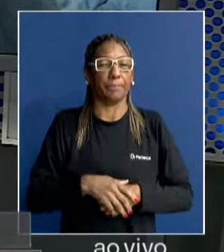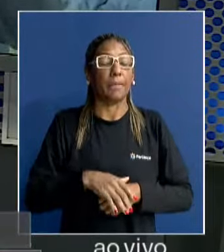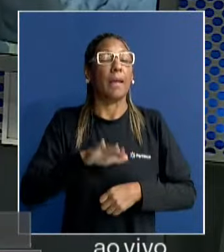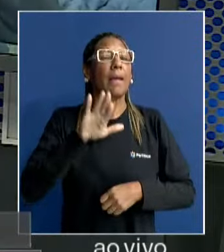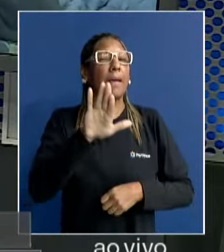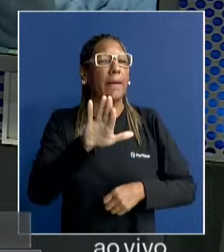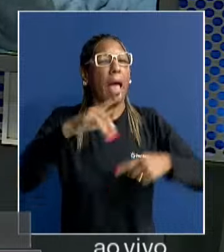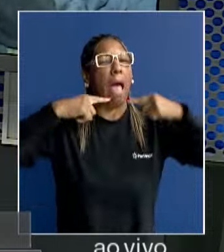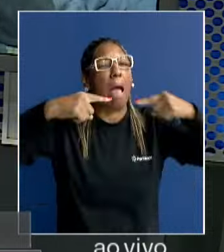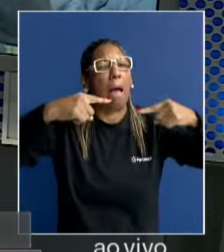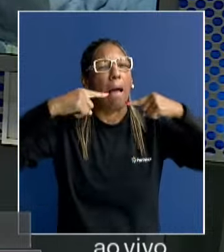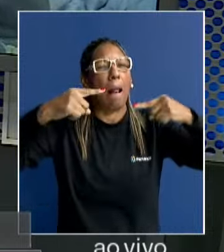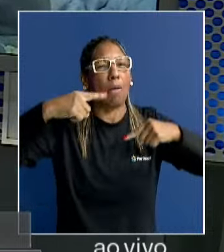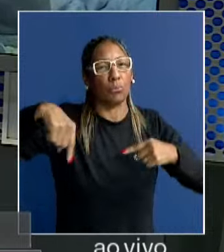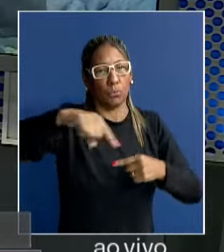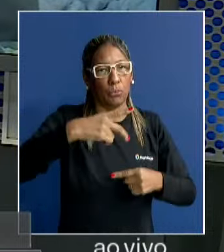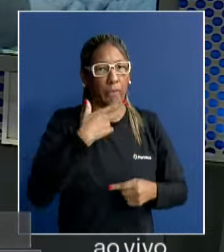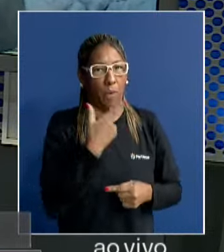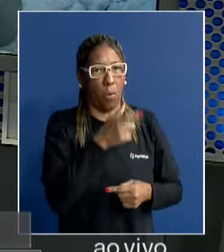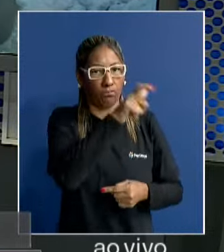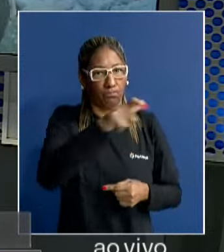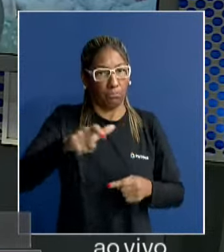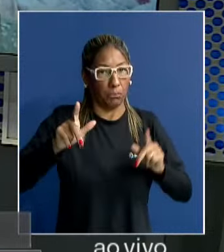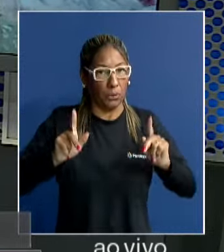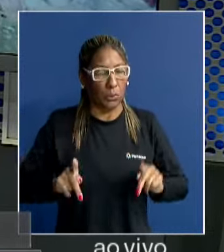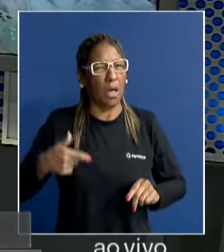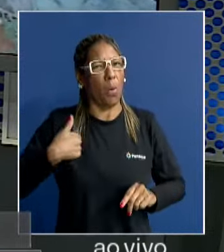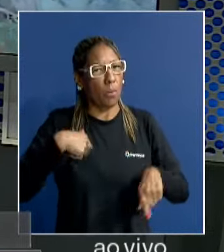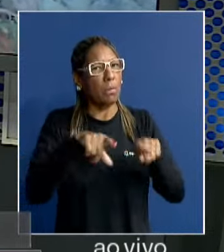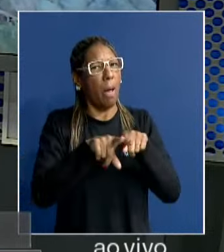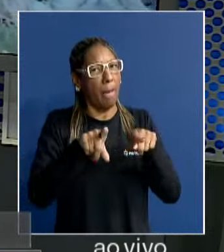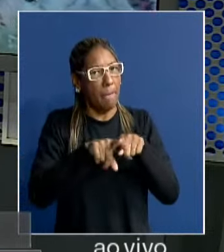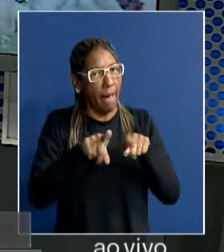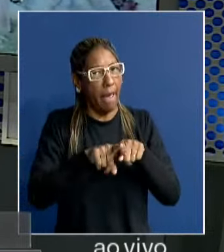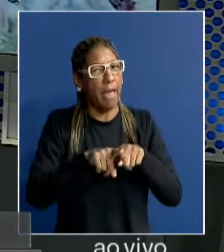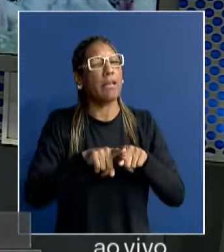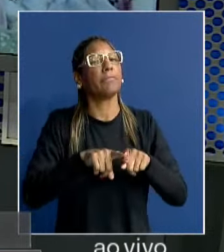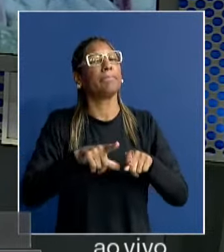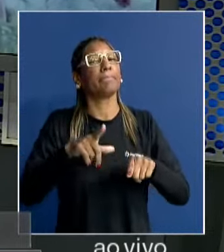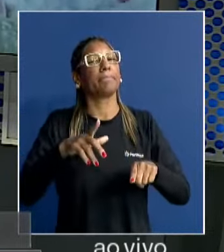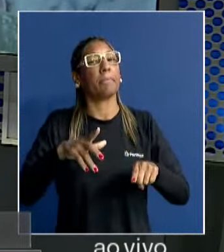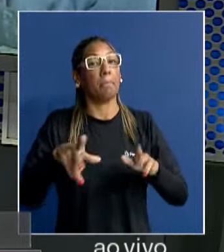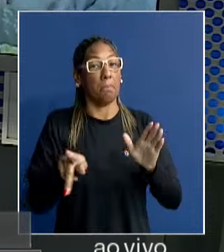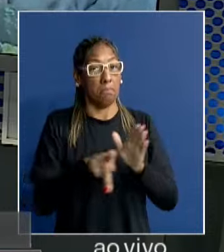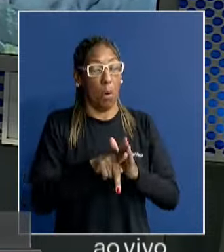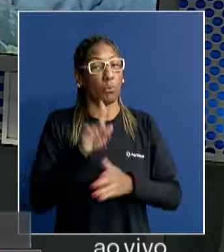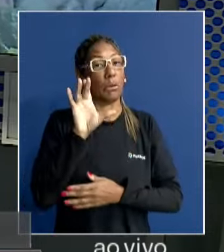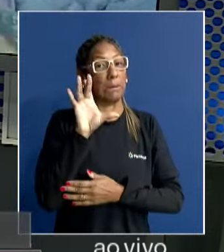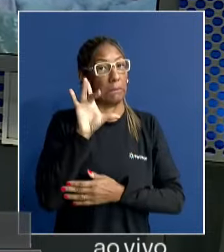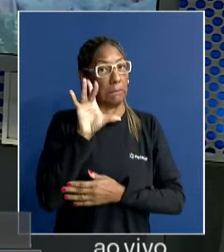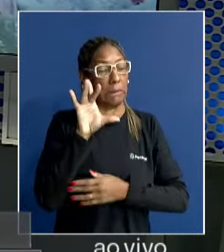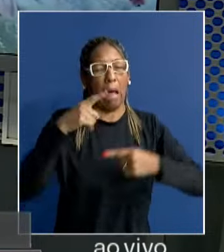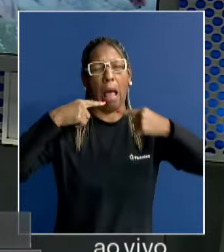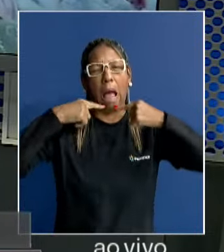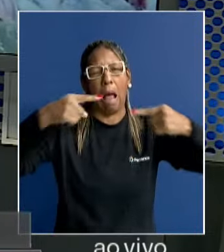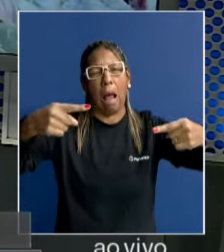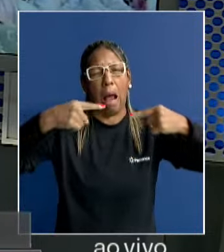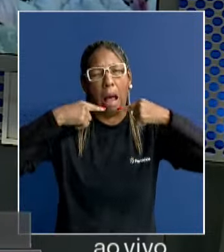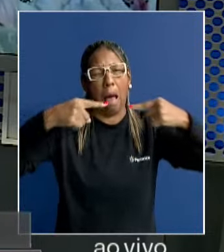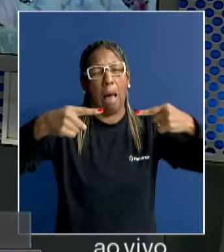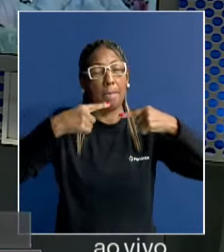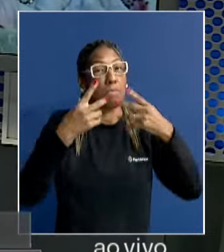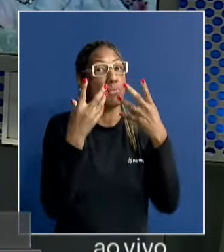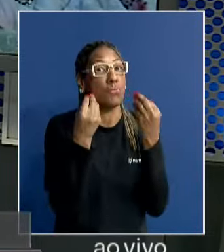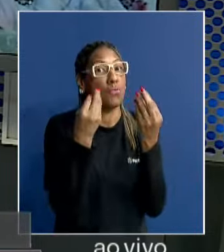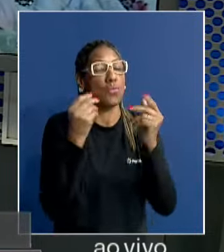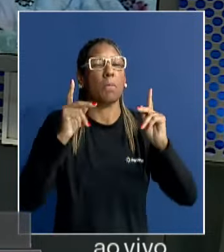as reclamações que você citou, Gabi Dias, eu também recebi através do meu próprio Instagram reclamações aí de que as